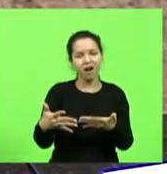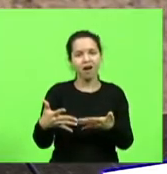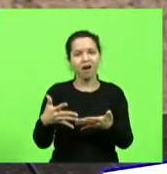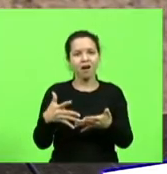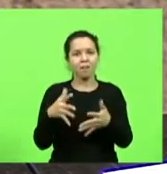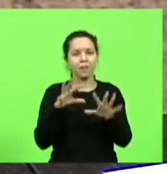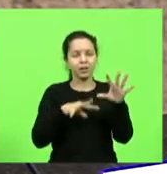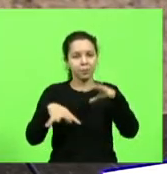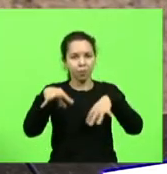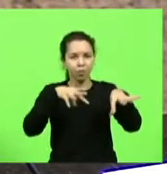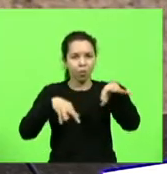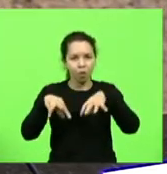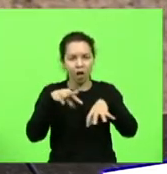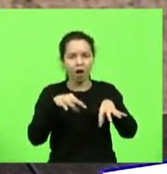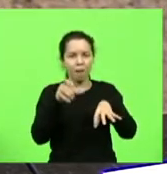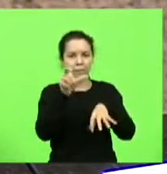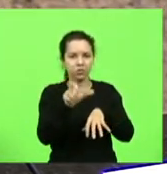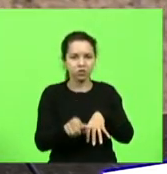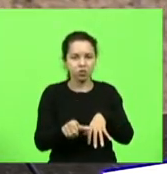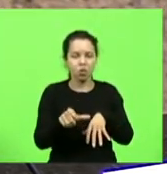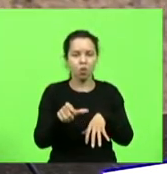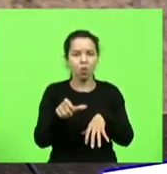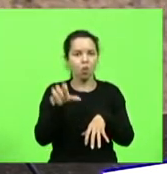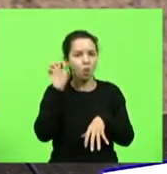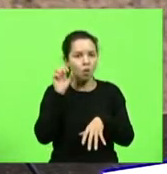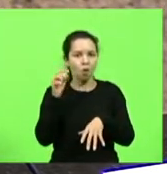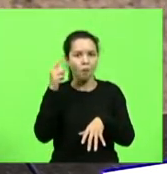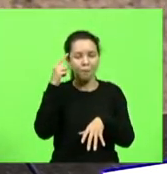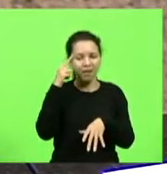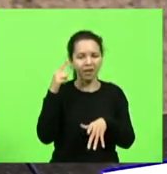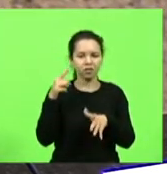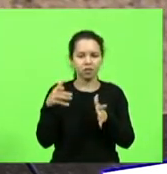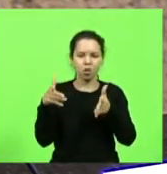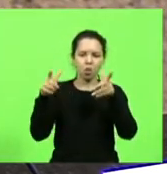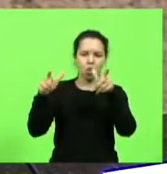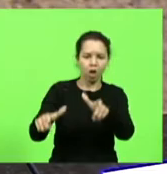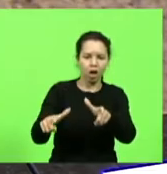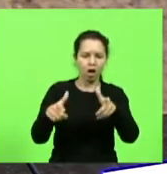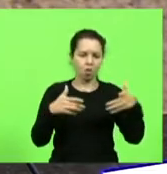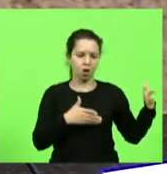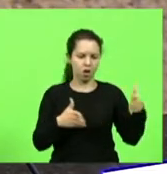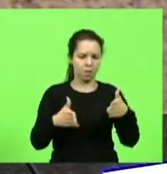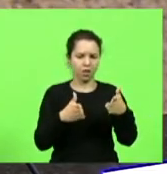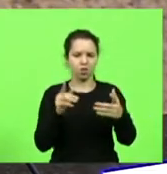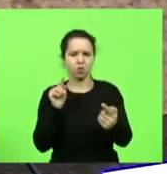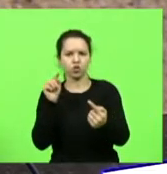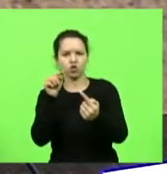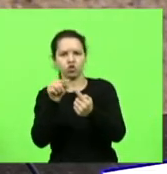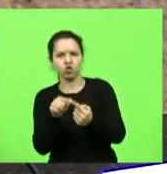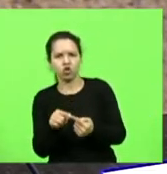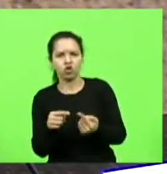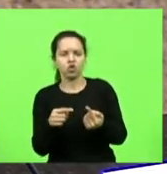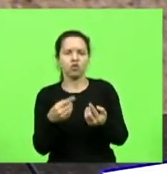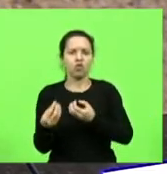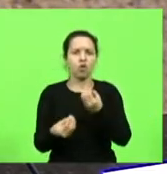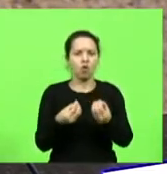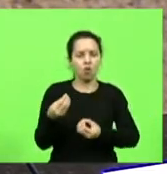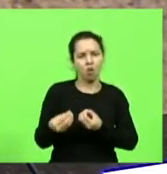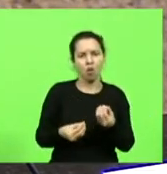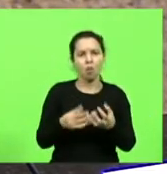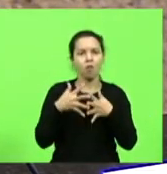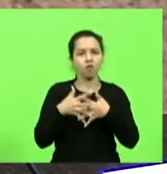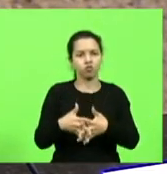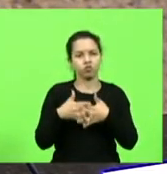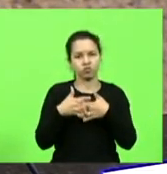e confundir tudo, confundir lugar de chegada com caminho, objetivo e método. E por isso, cabe